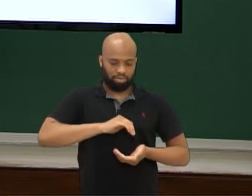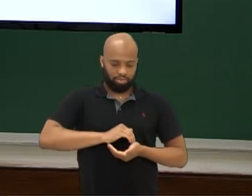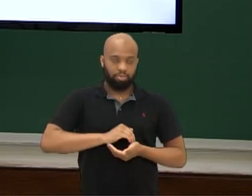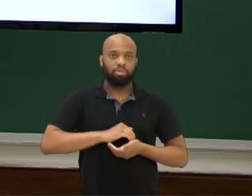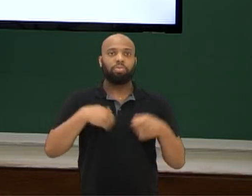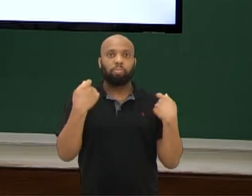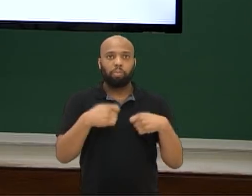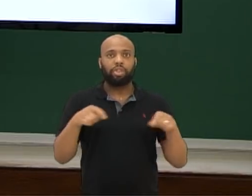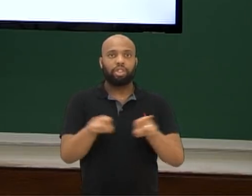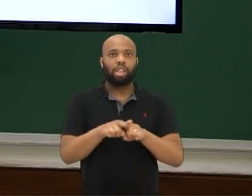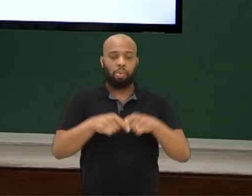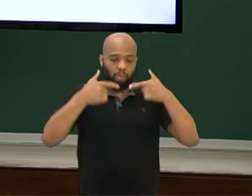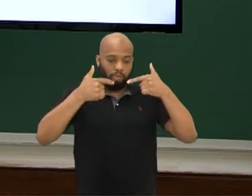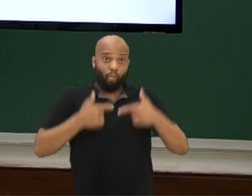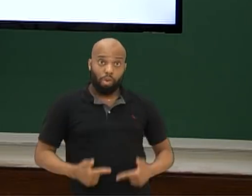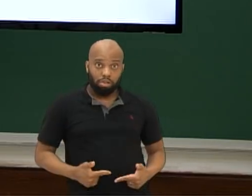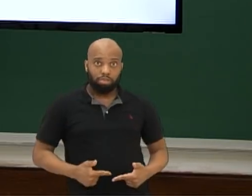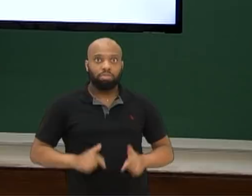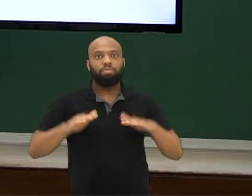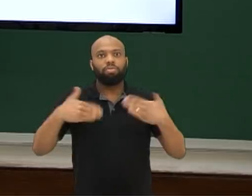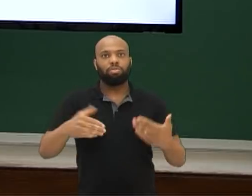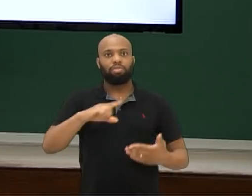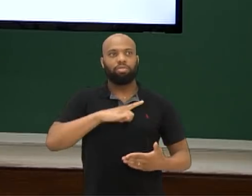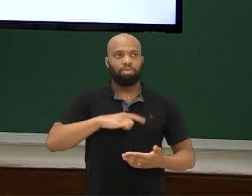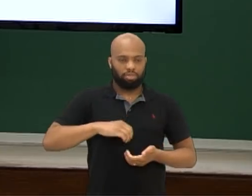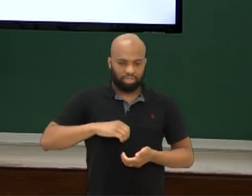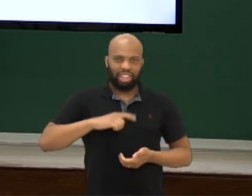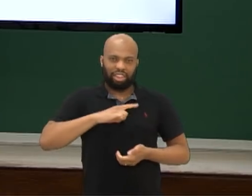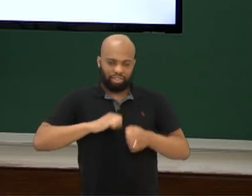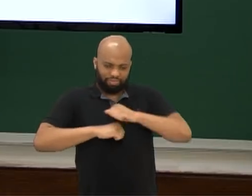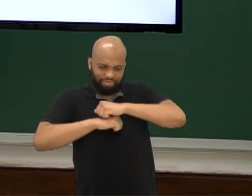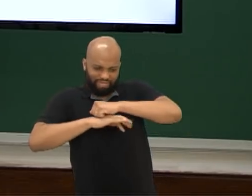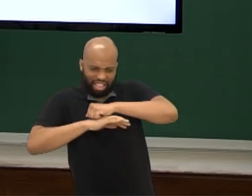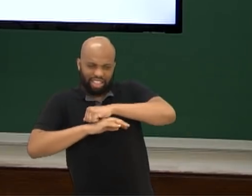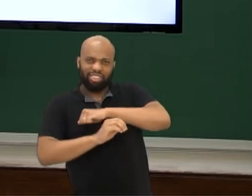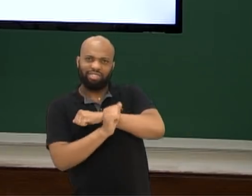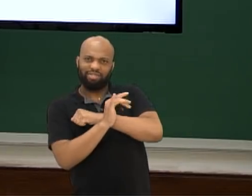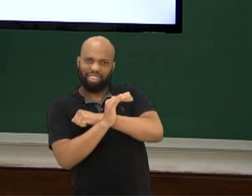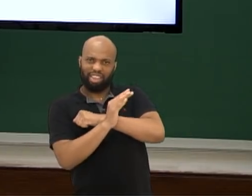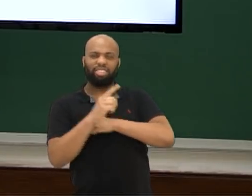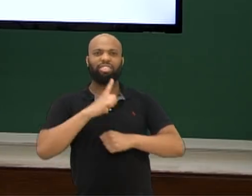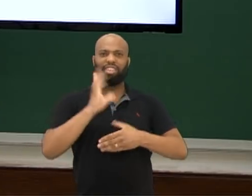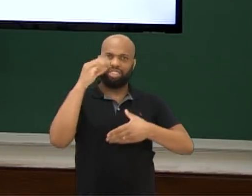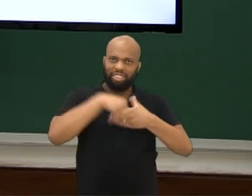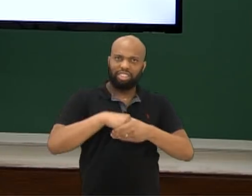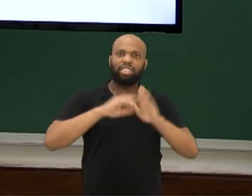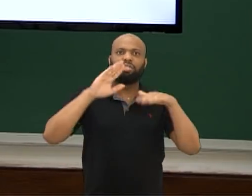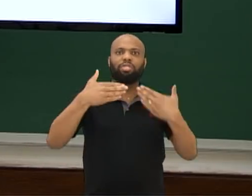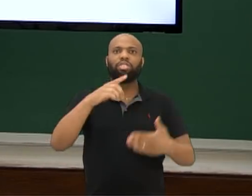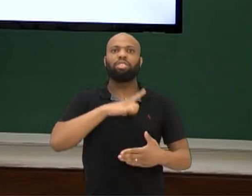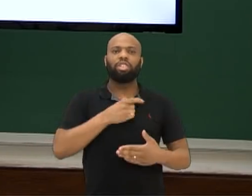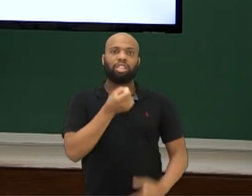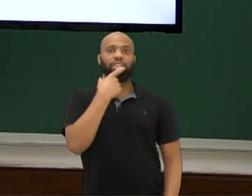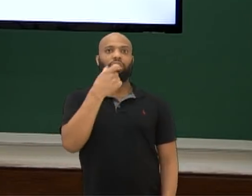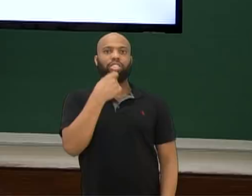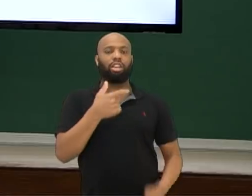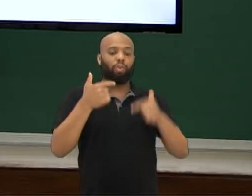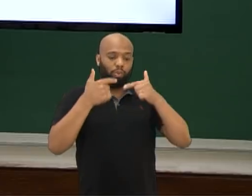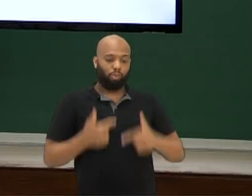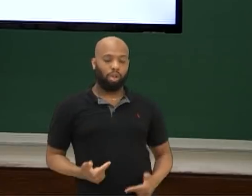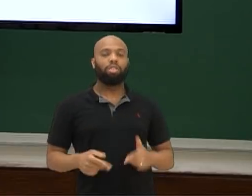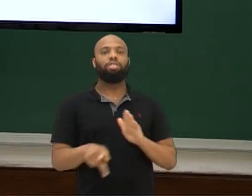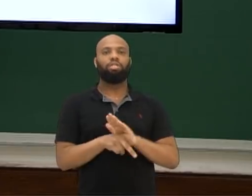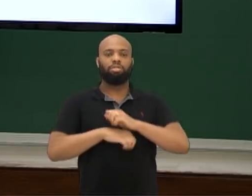gente precisa neutralizar, então, o ácido quando a gente tem aqueles problemas. Então, quando a gente toma comprimido, a gente dá uma neutralizada no